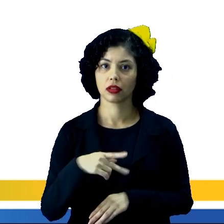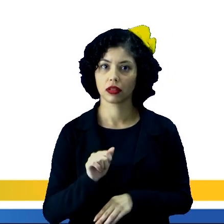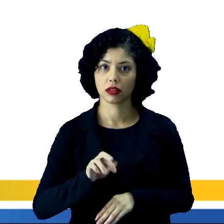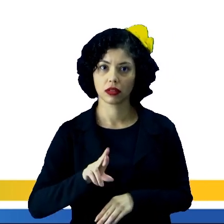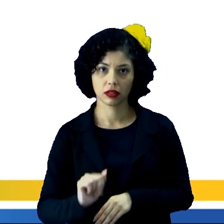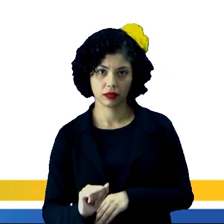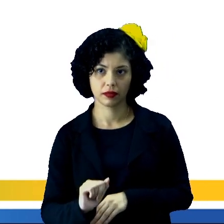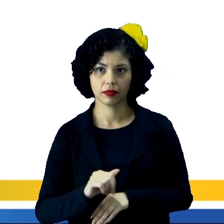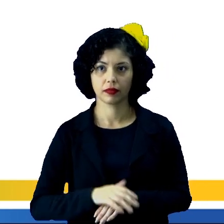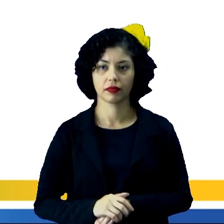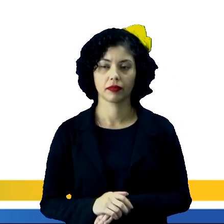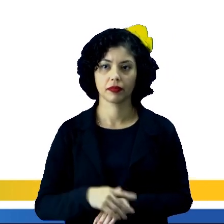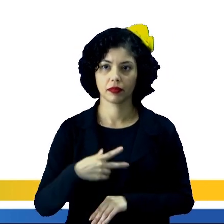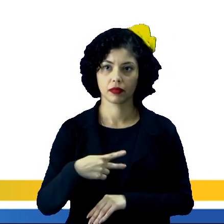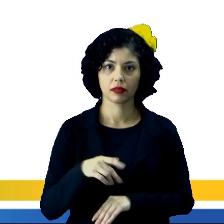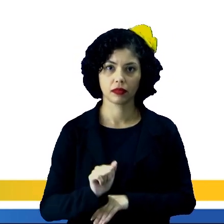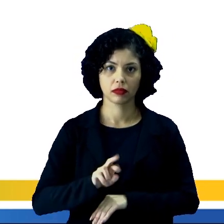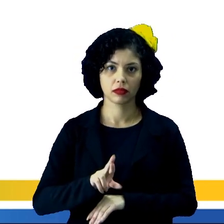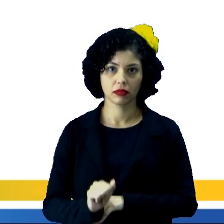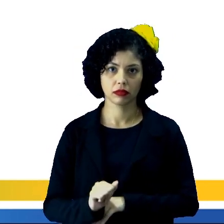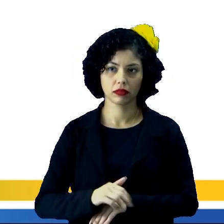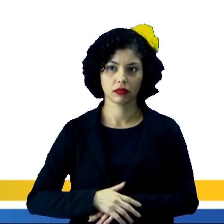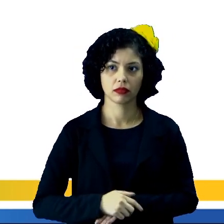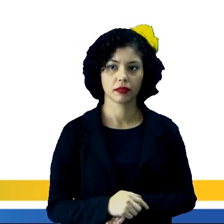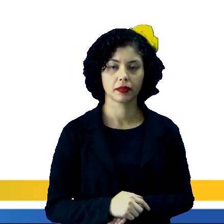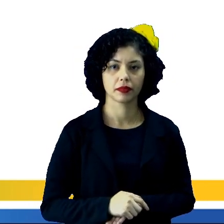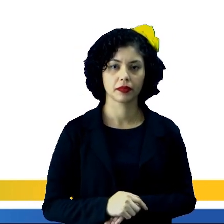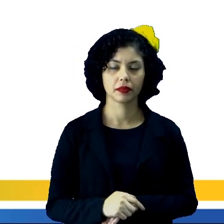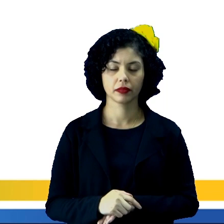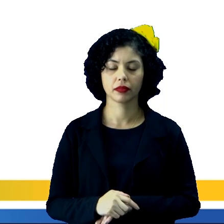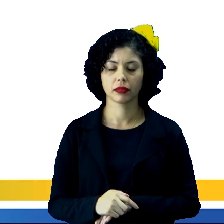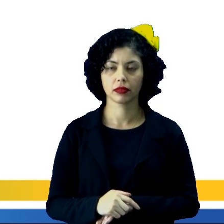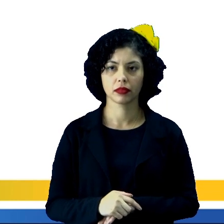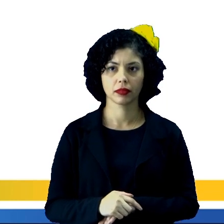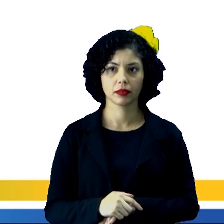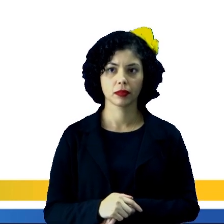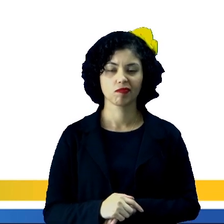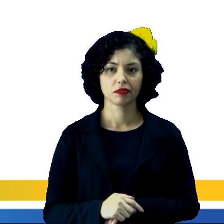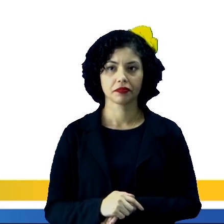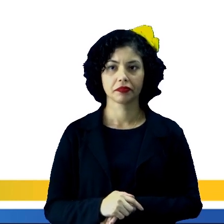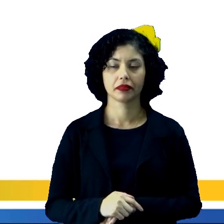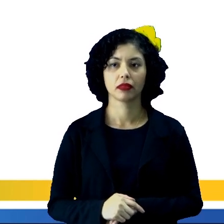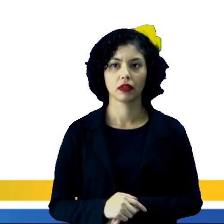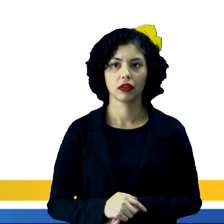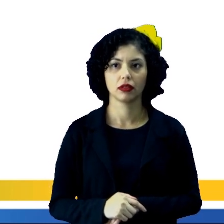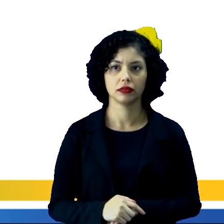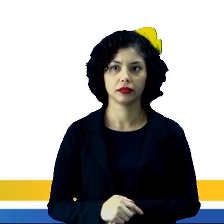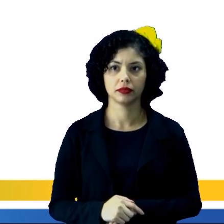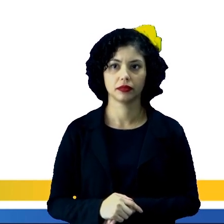order to, que significa para, e so as to, para também.